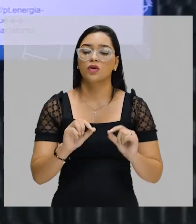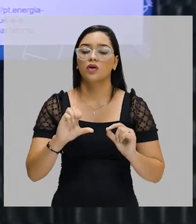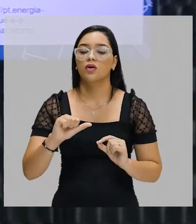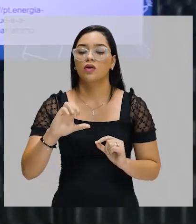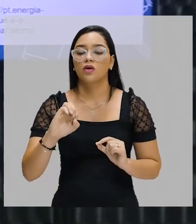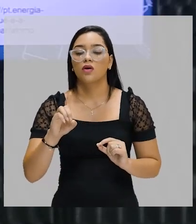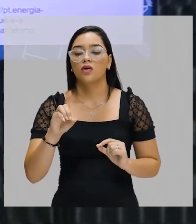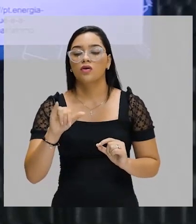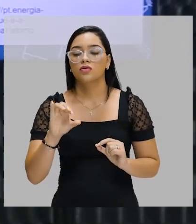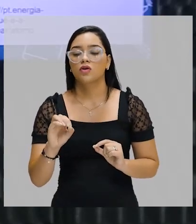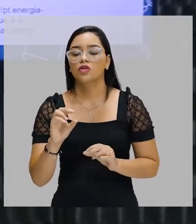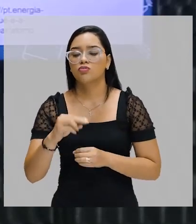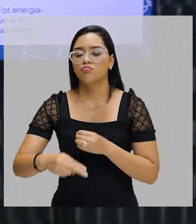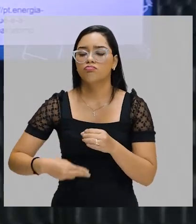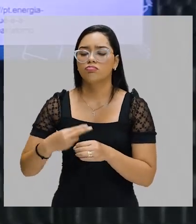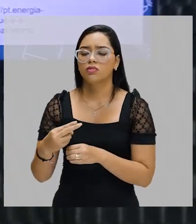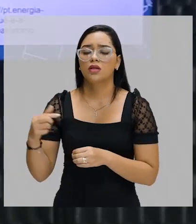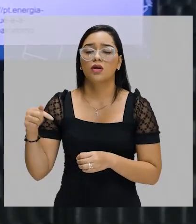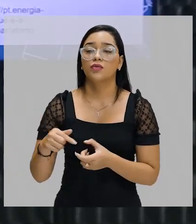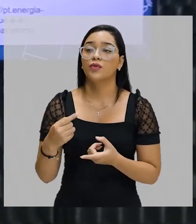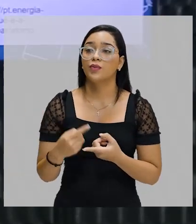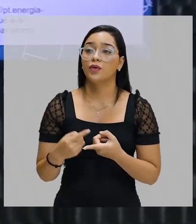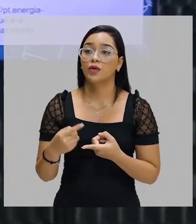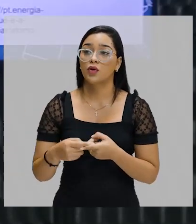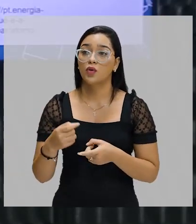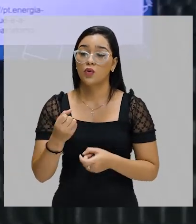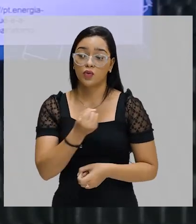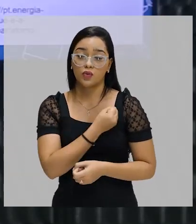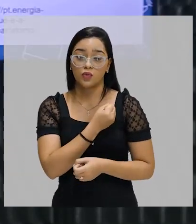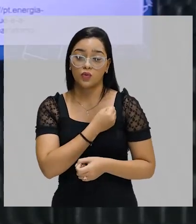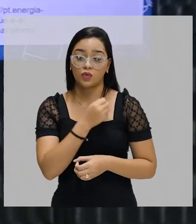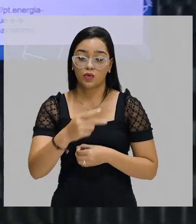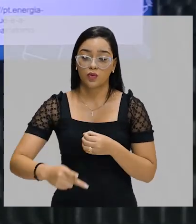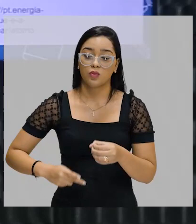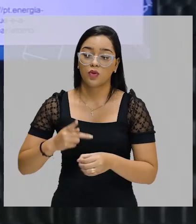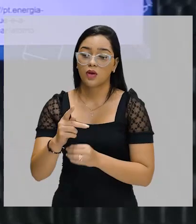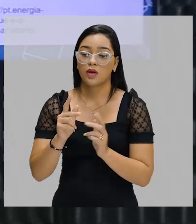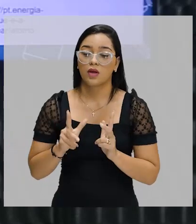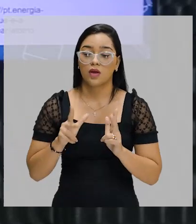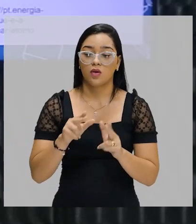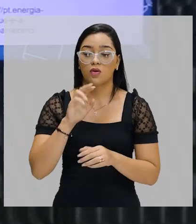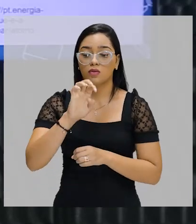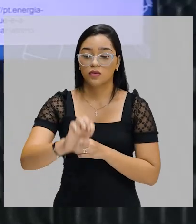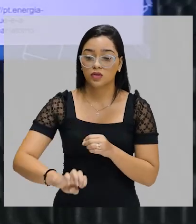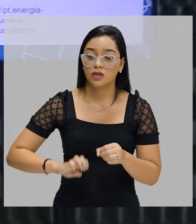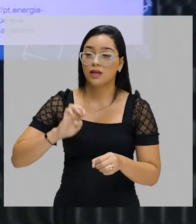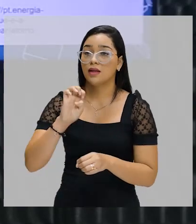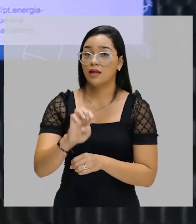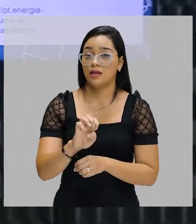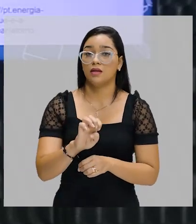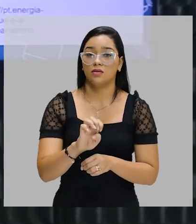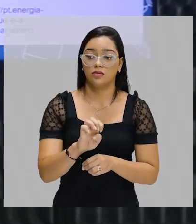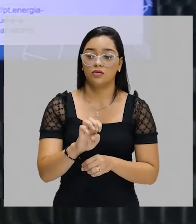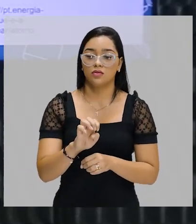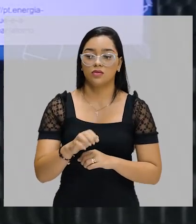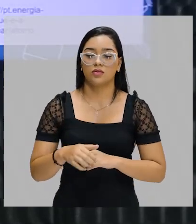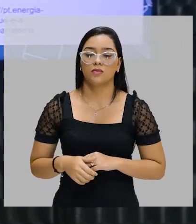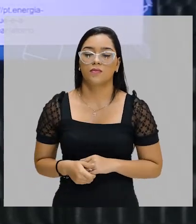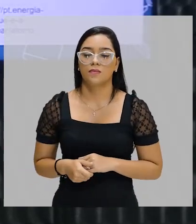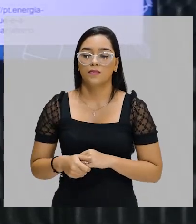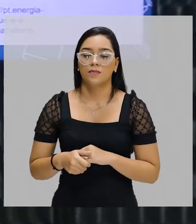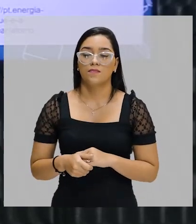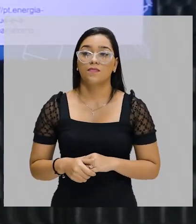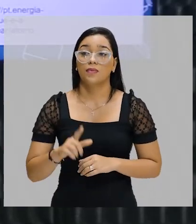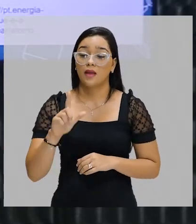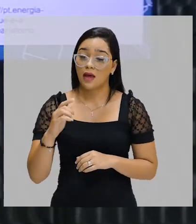no seu estado neutro, é porque o número de prótons vai ser igual ao número de elétrons. Tá, ok? Então,